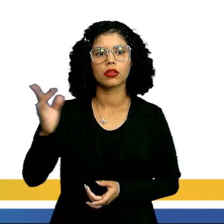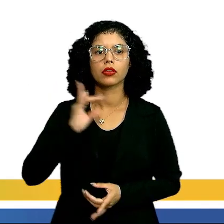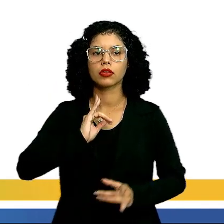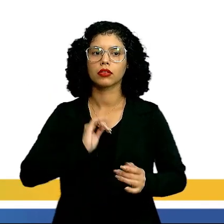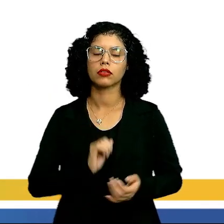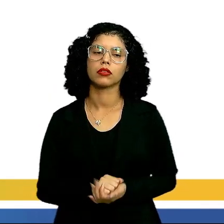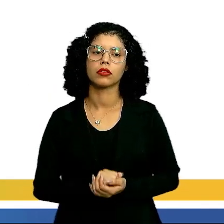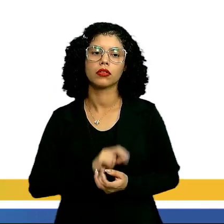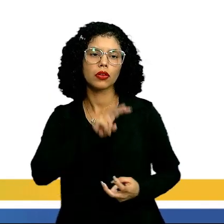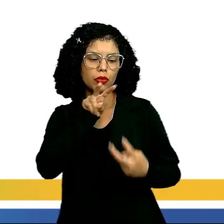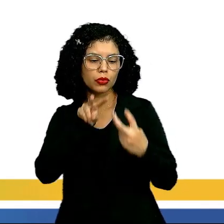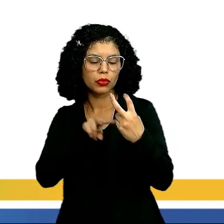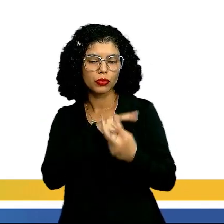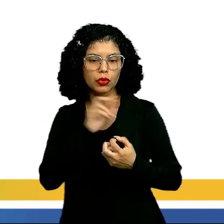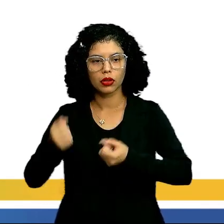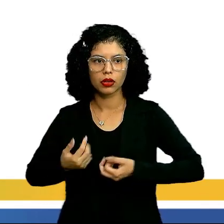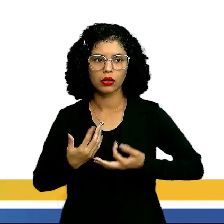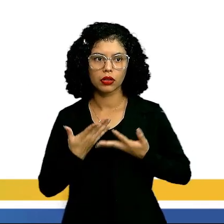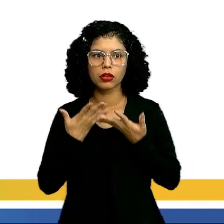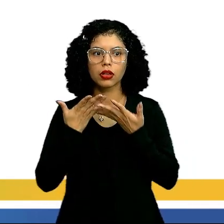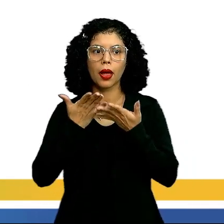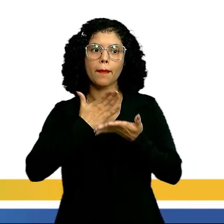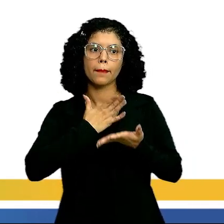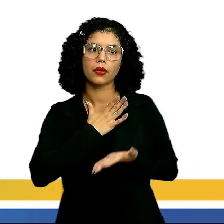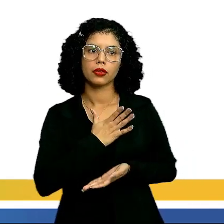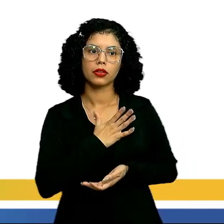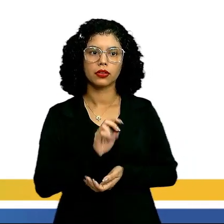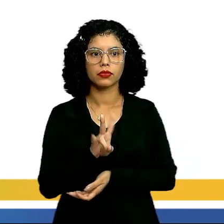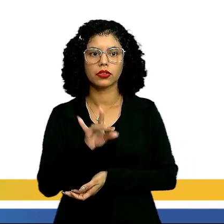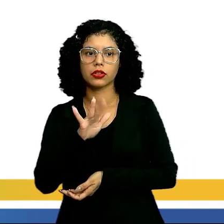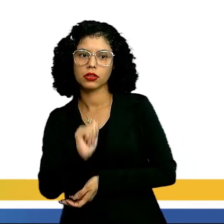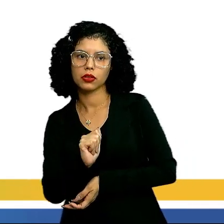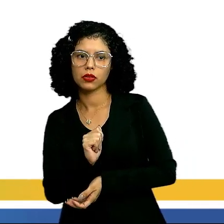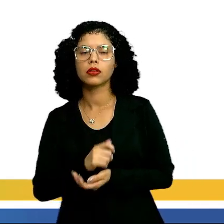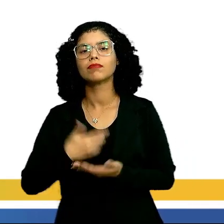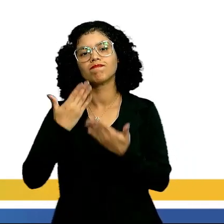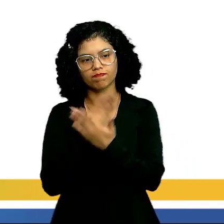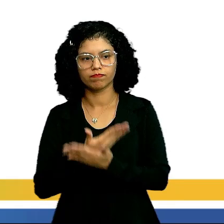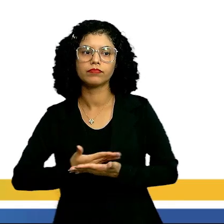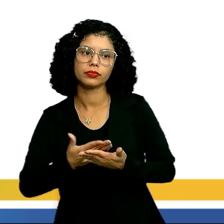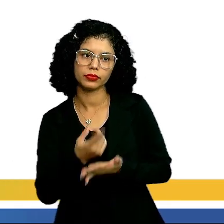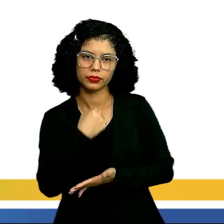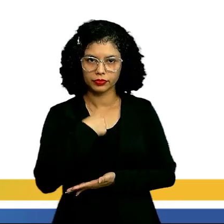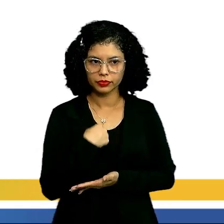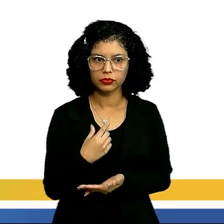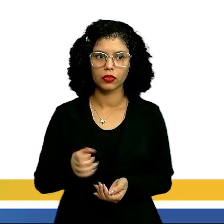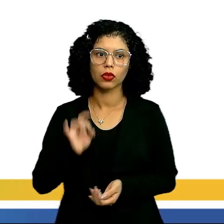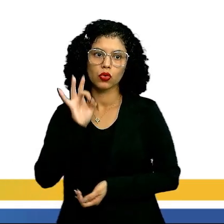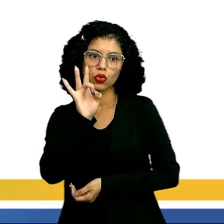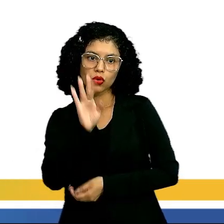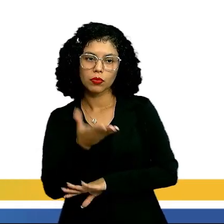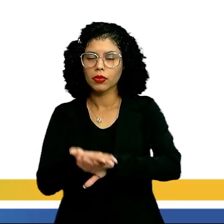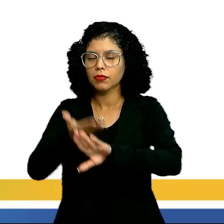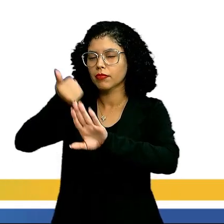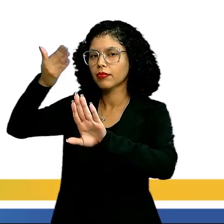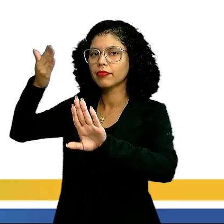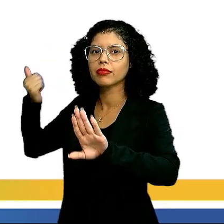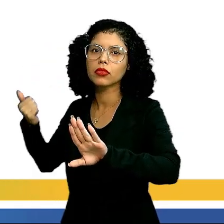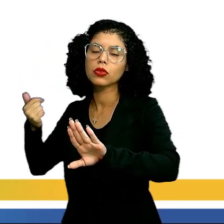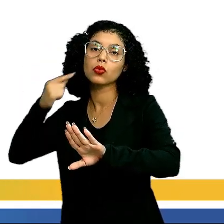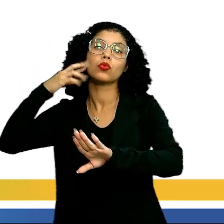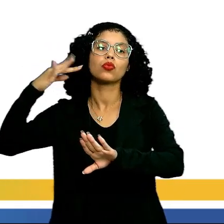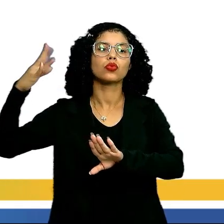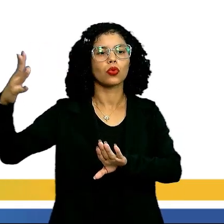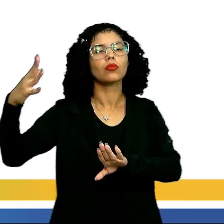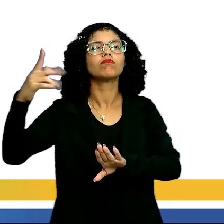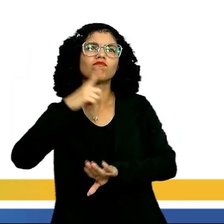vida é o lírio que a paixão desflora, meu lírio virginal eu conservei. Somente no